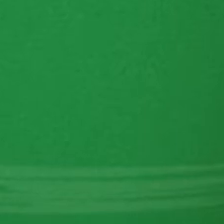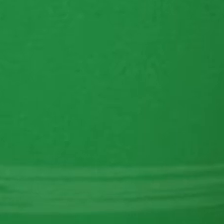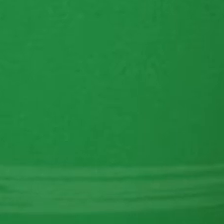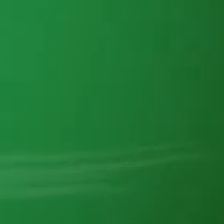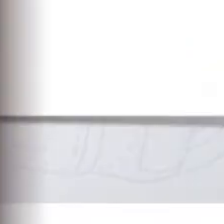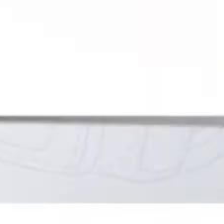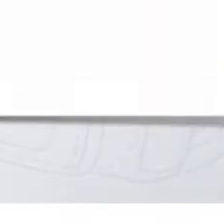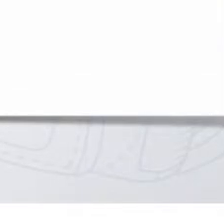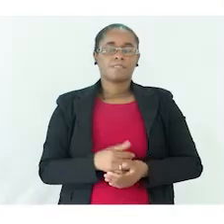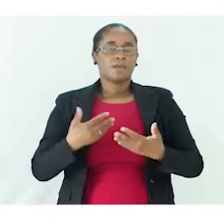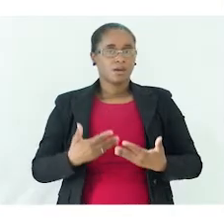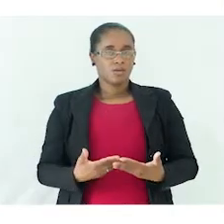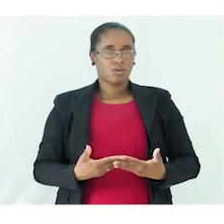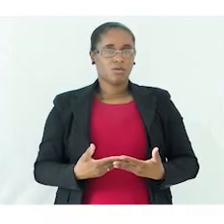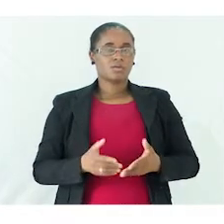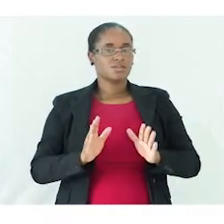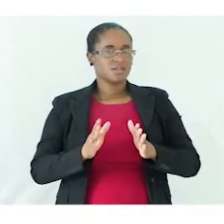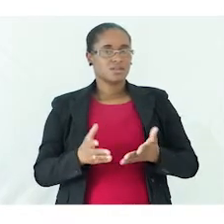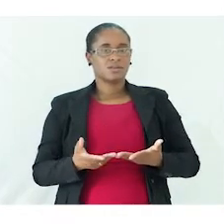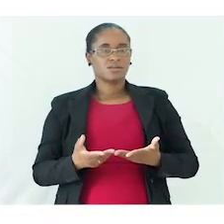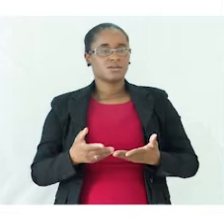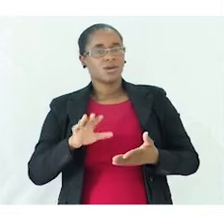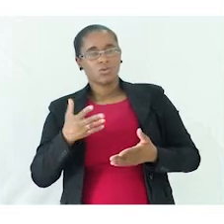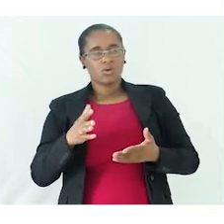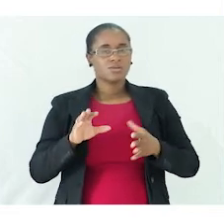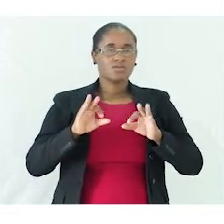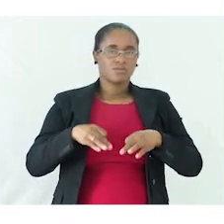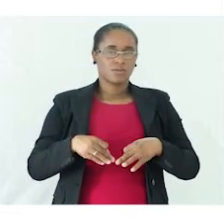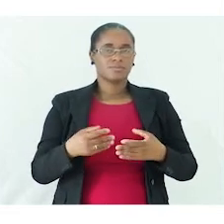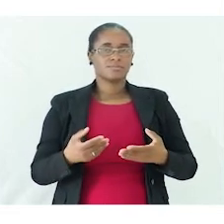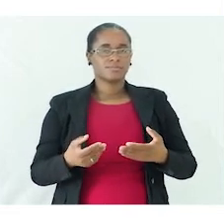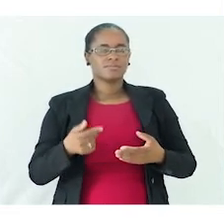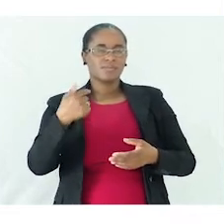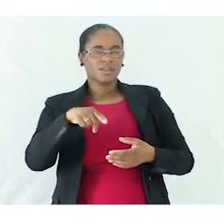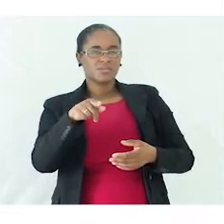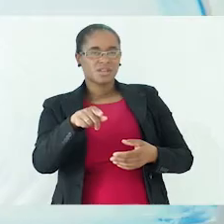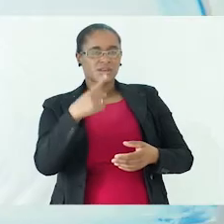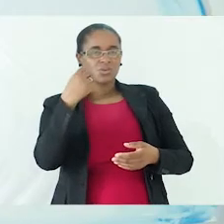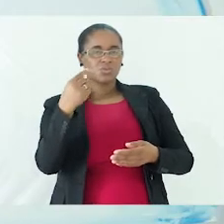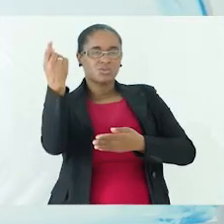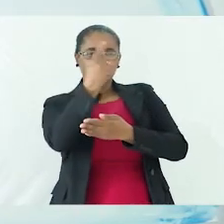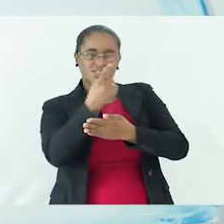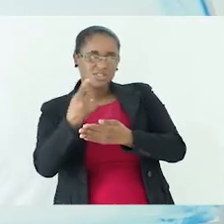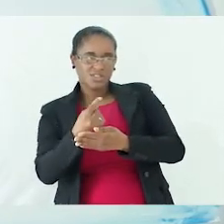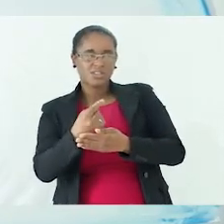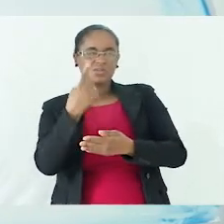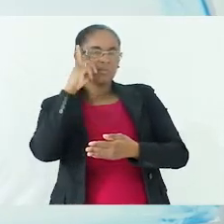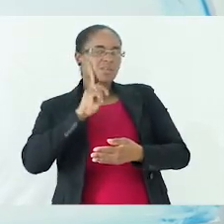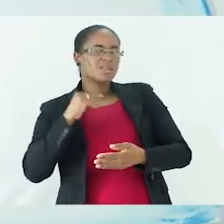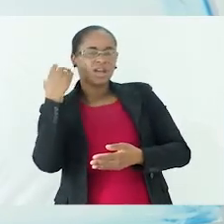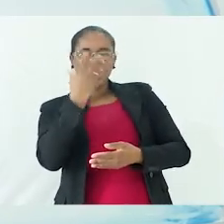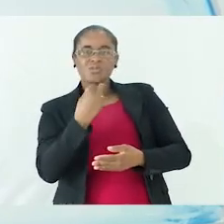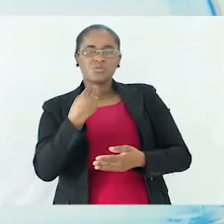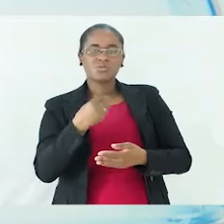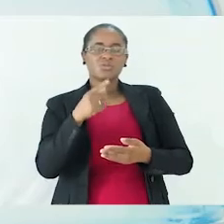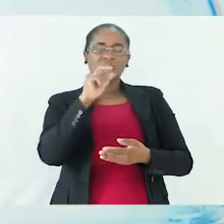em nós. E também o príncipe, portanto, nome que se dá a determinadas pessoas